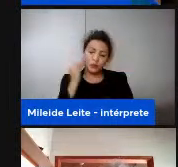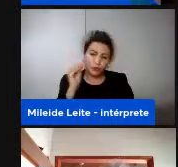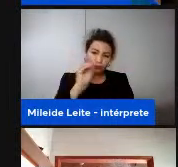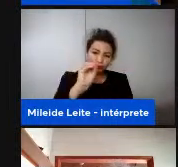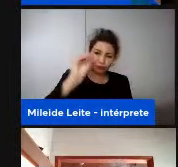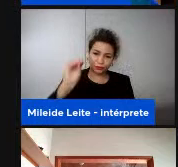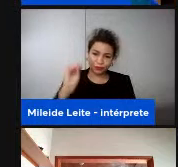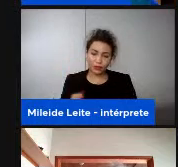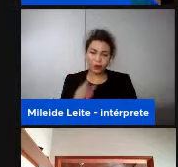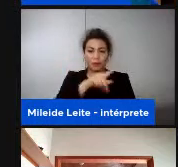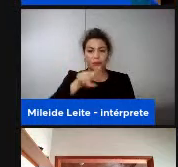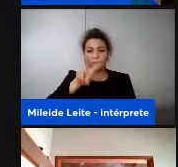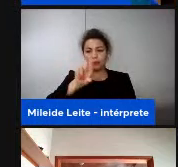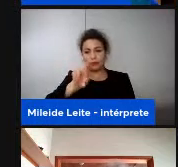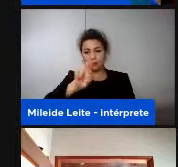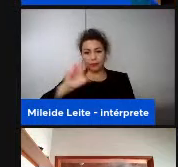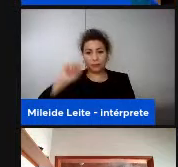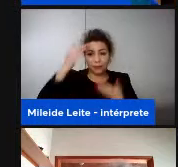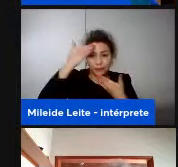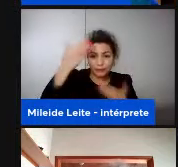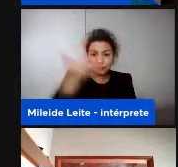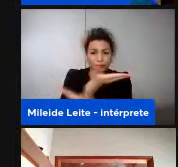para a professora Vera. Obrigado a todos.